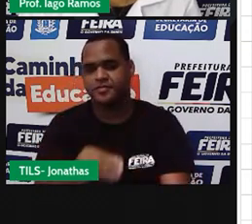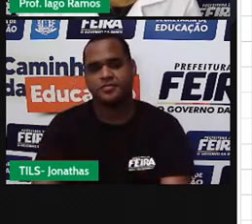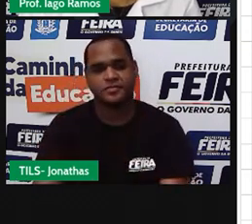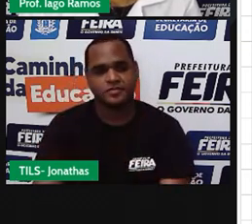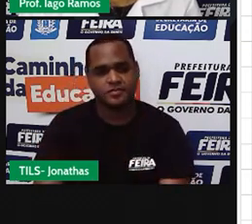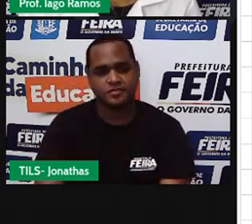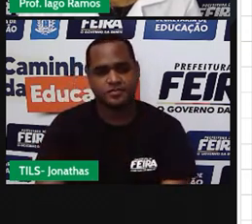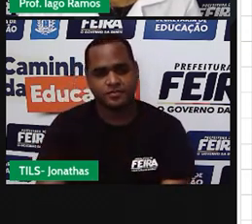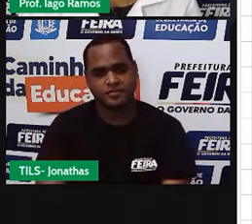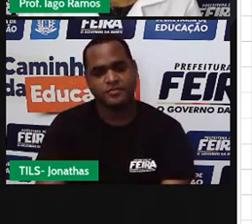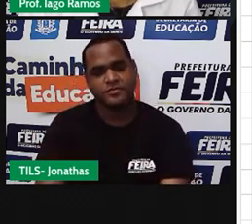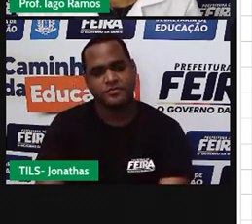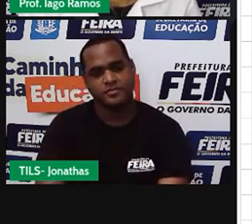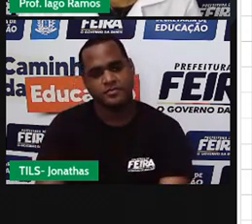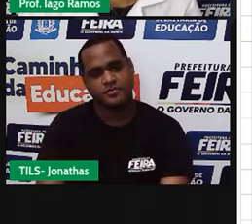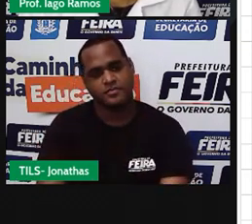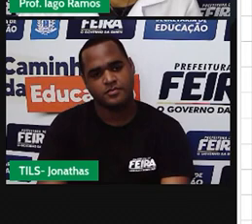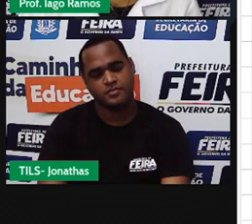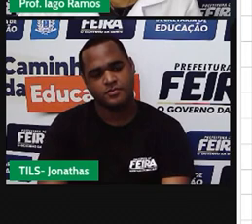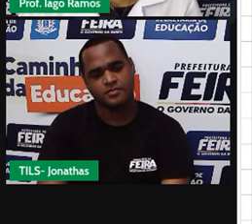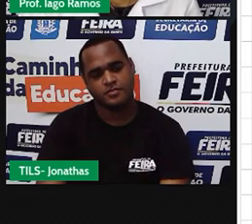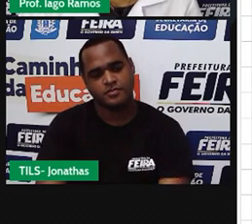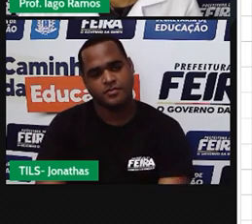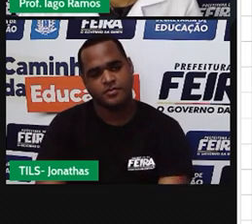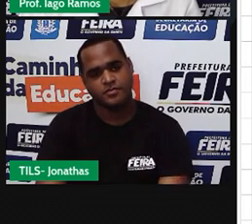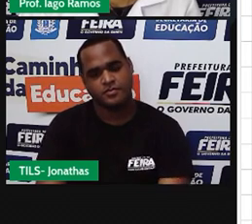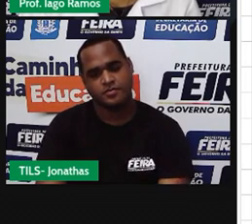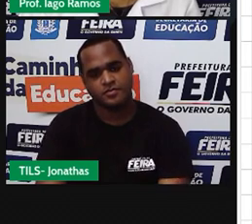e olha só Olá